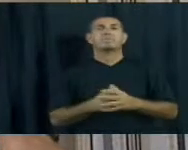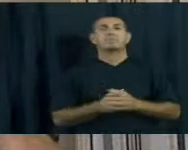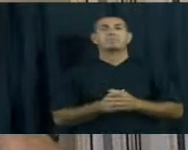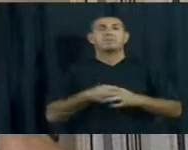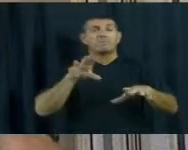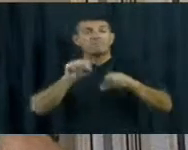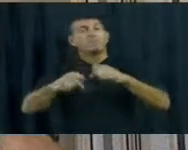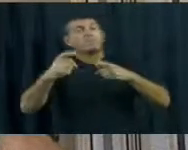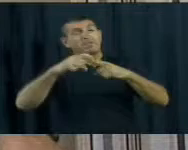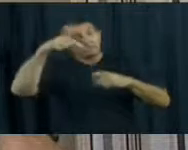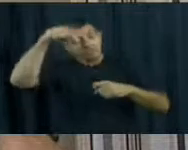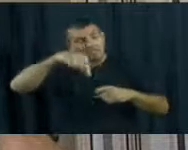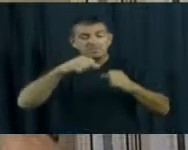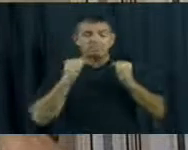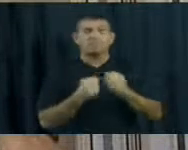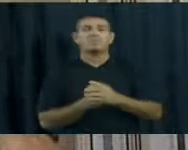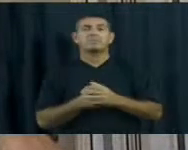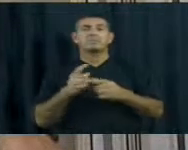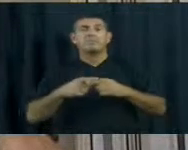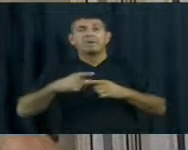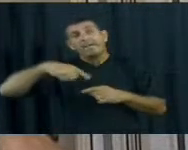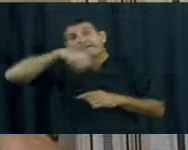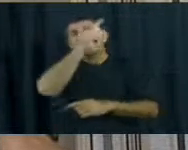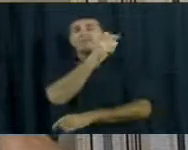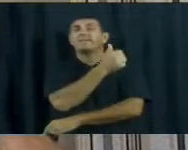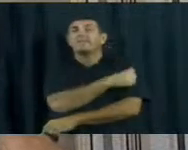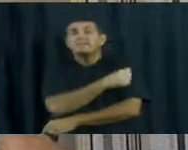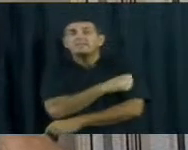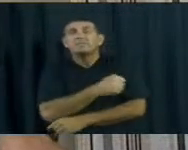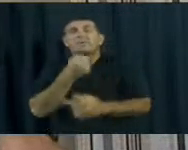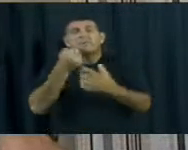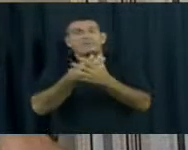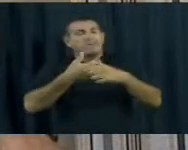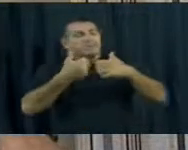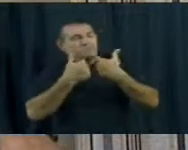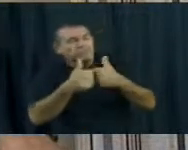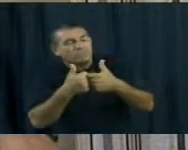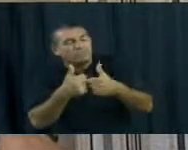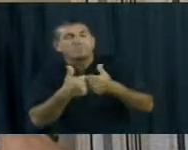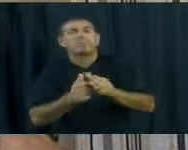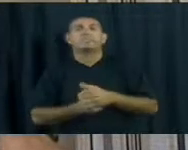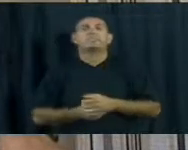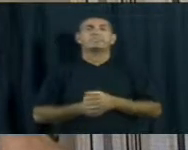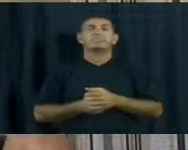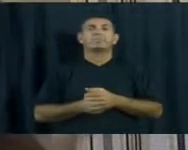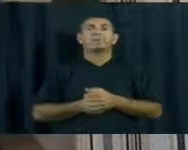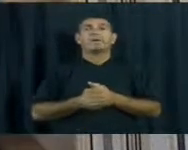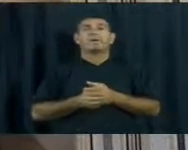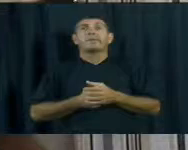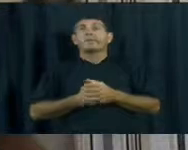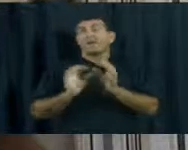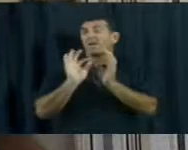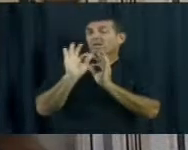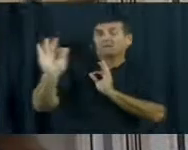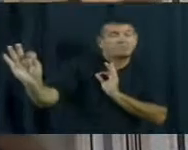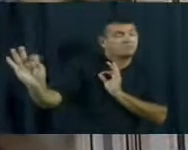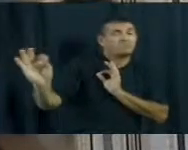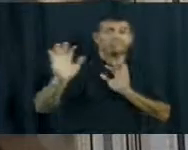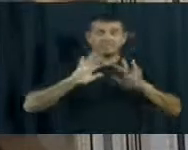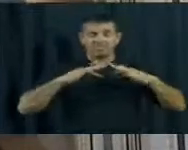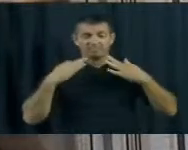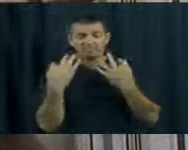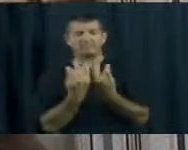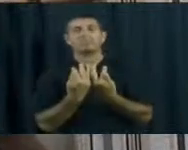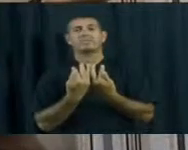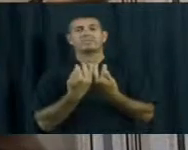aqui, porque é muito dispendioso você manter um filho fora da sua residência. Nós já temos a oportunidade de ter no IFE um